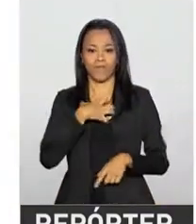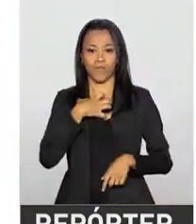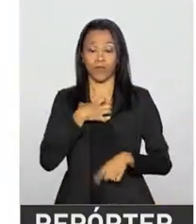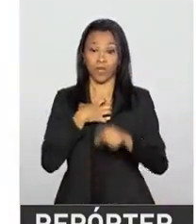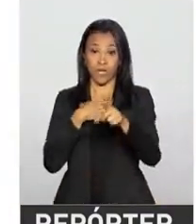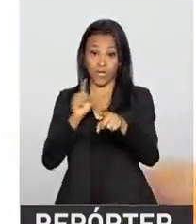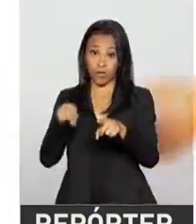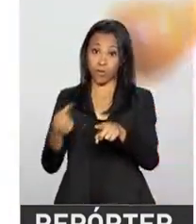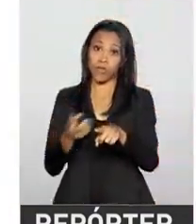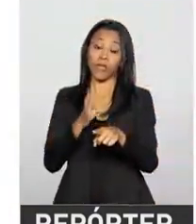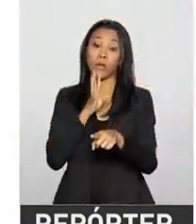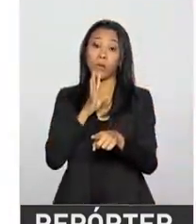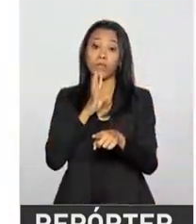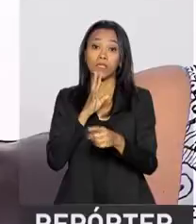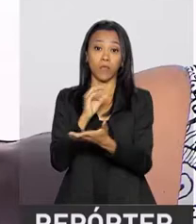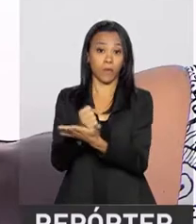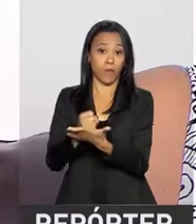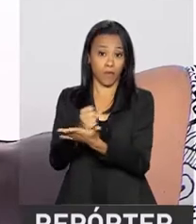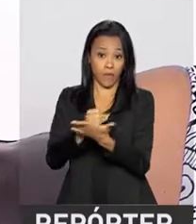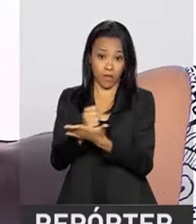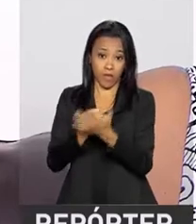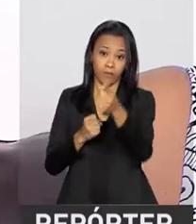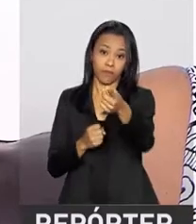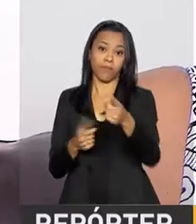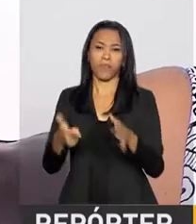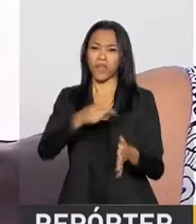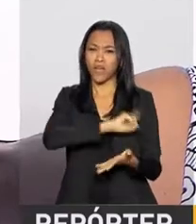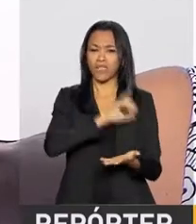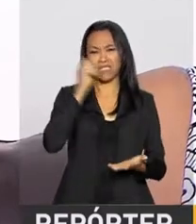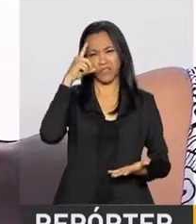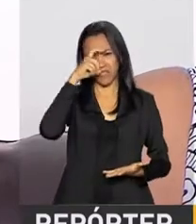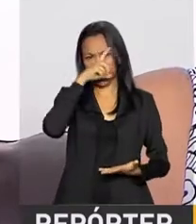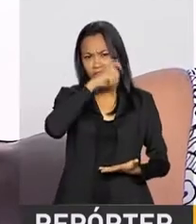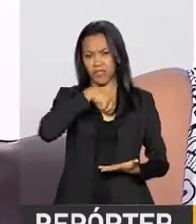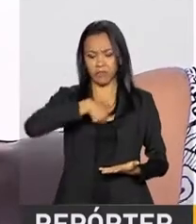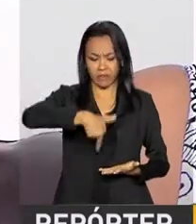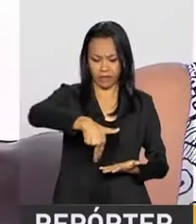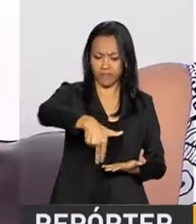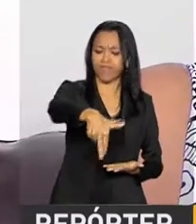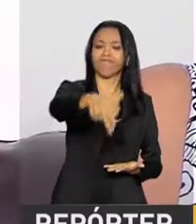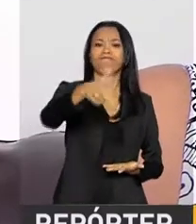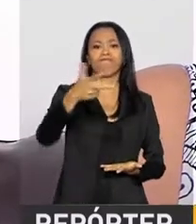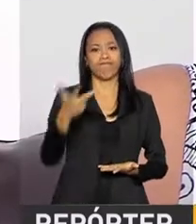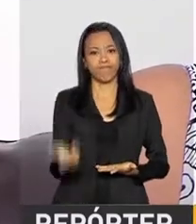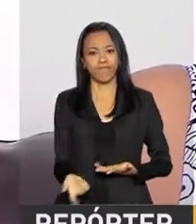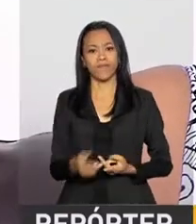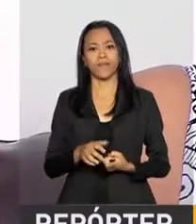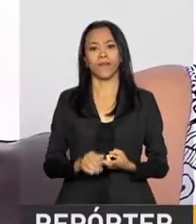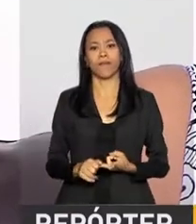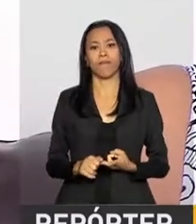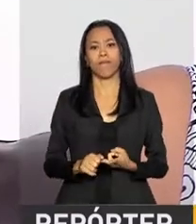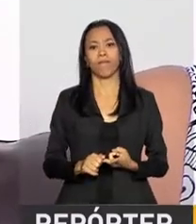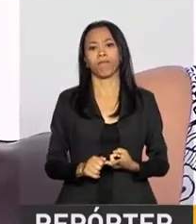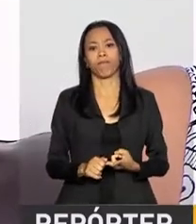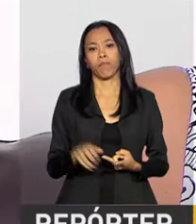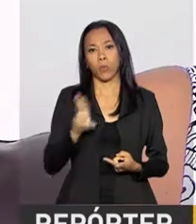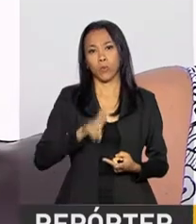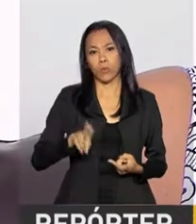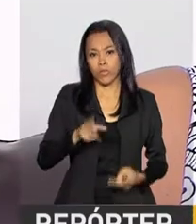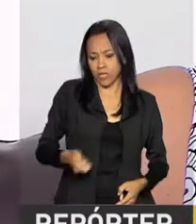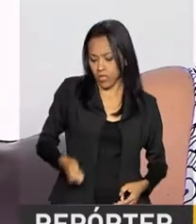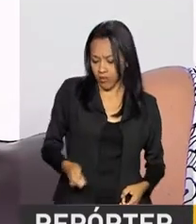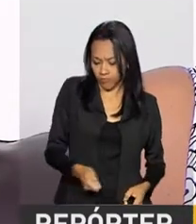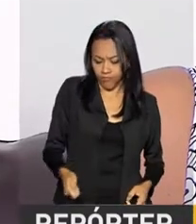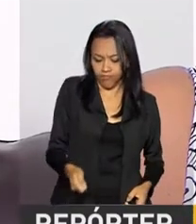remédio natalizumabe antes eu tinha uma dificuldade imensa para caminhar é tava usando é galindo